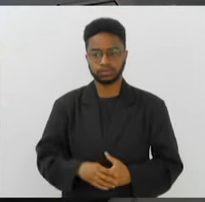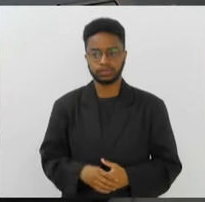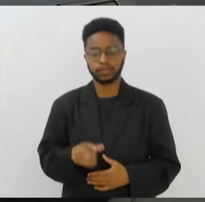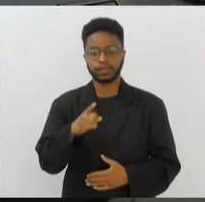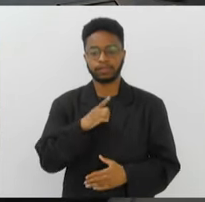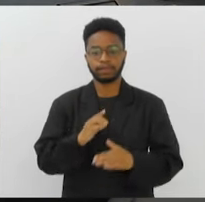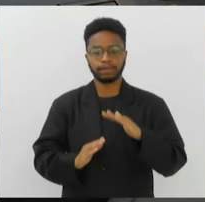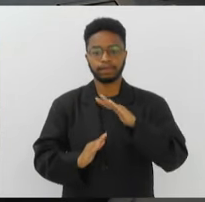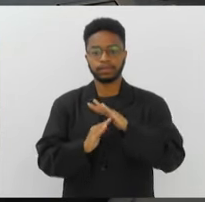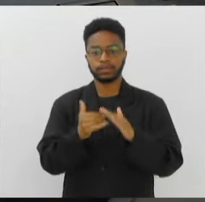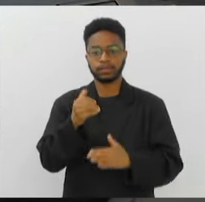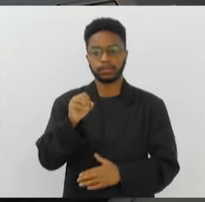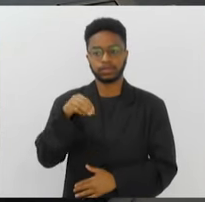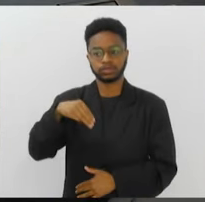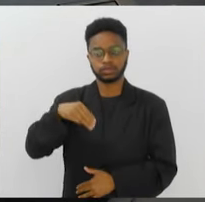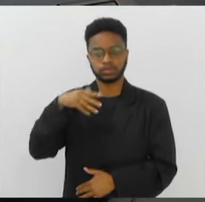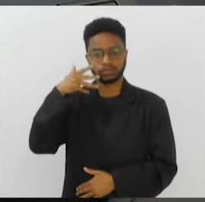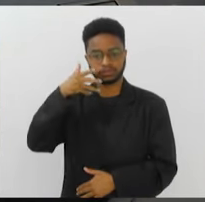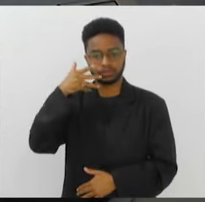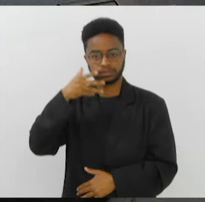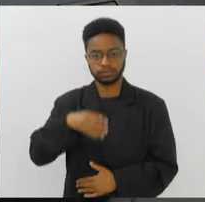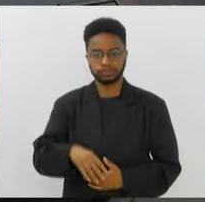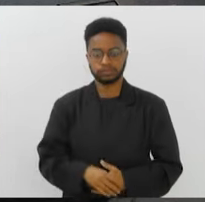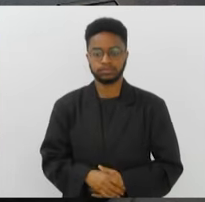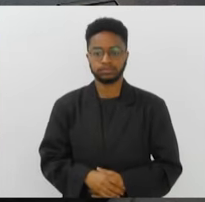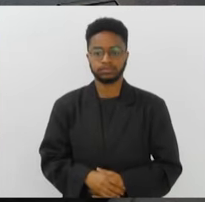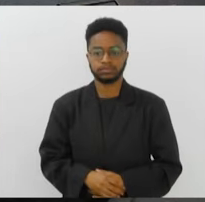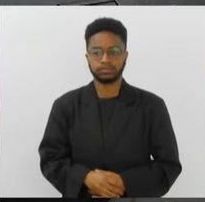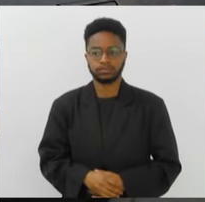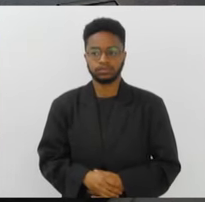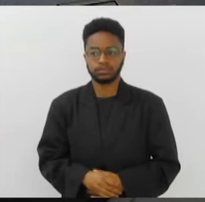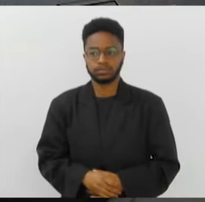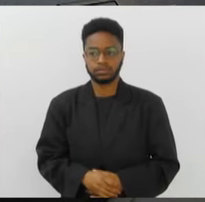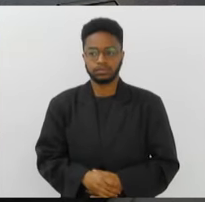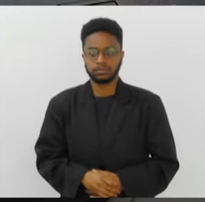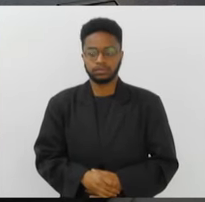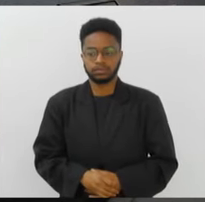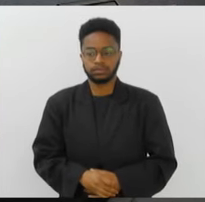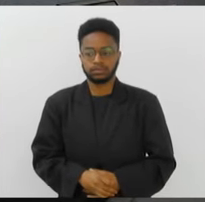Vossa Excelência dispõe de 10 minutos. Vossa Excelência não é picolé, não, né? Porra, tá maluco.